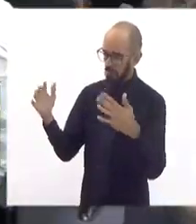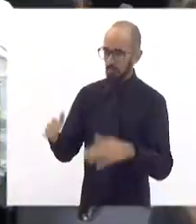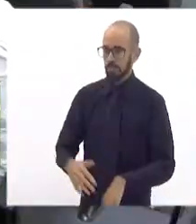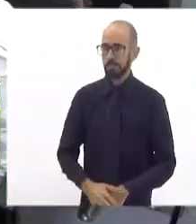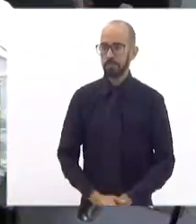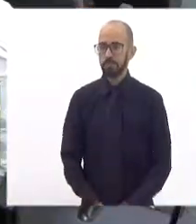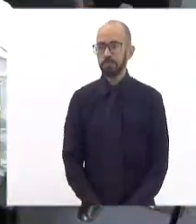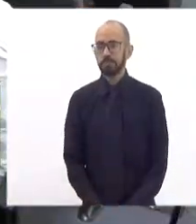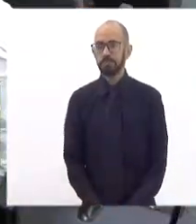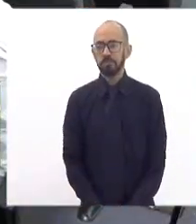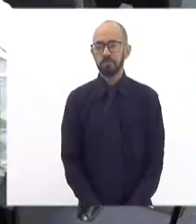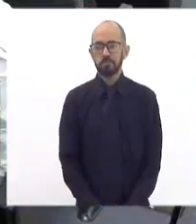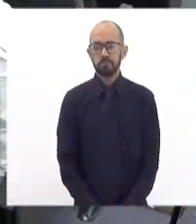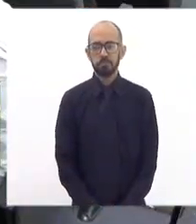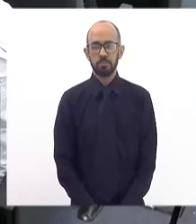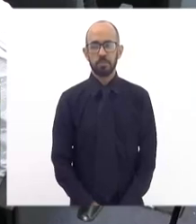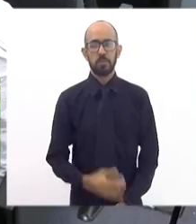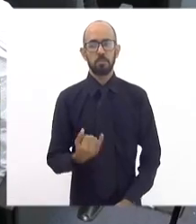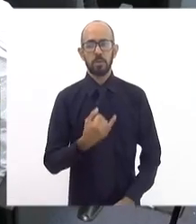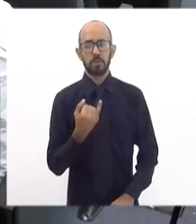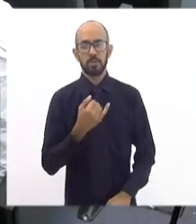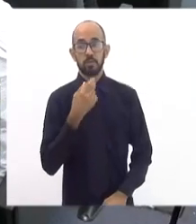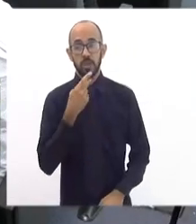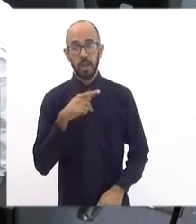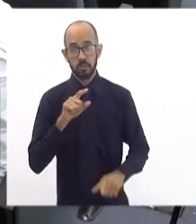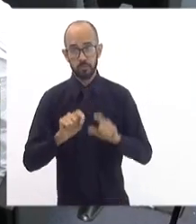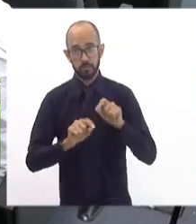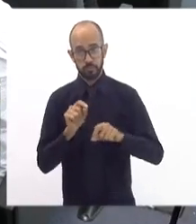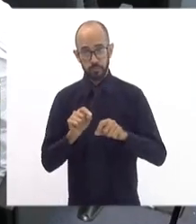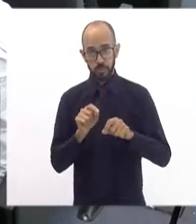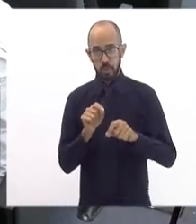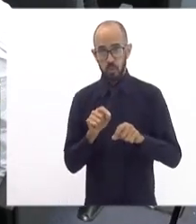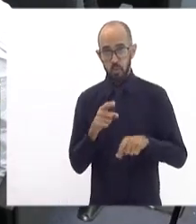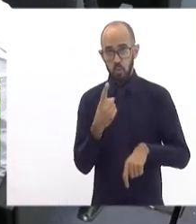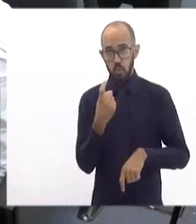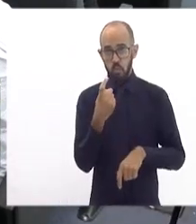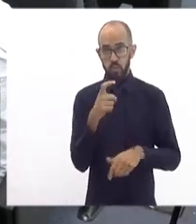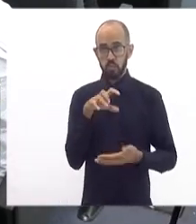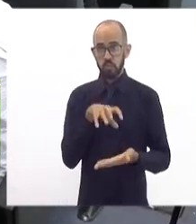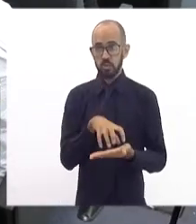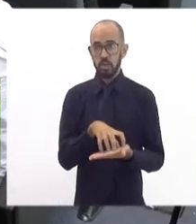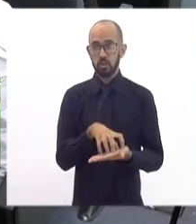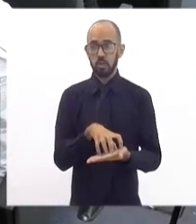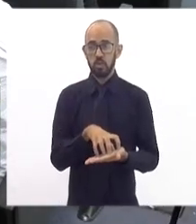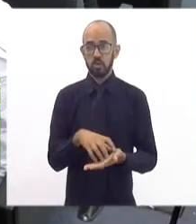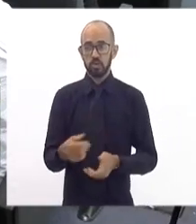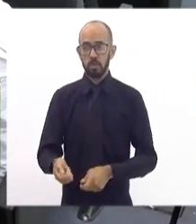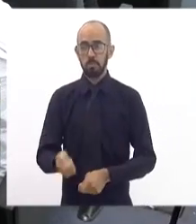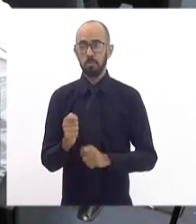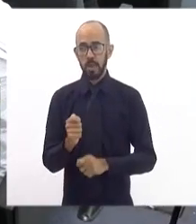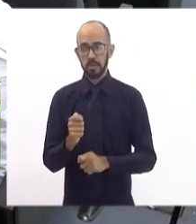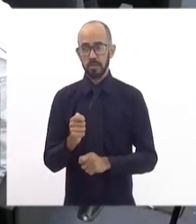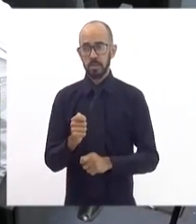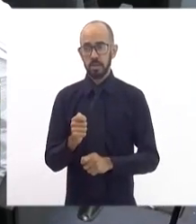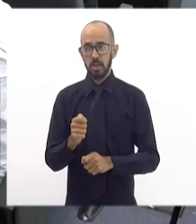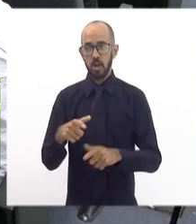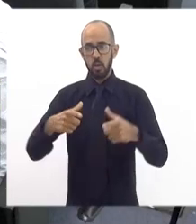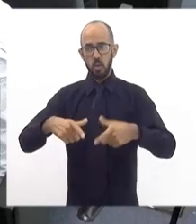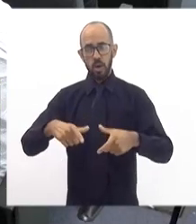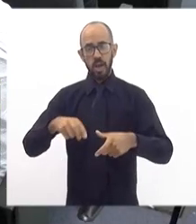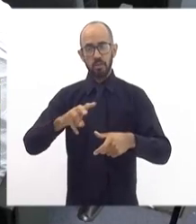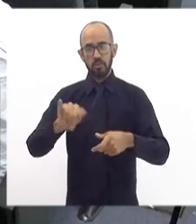E aí é importante ressaltar que já que fala a verdade a única área de pesca vai ser Onde vai ser colocado as quatro termelétricas ele